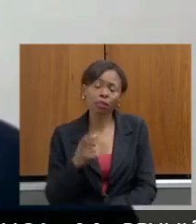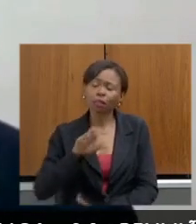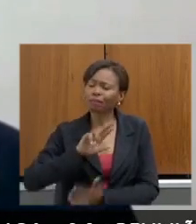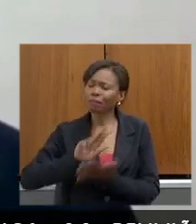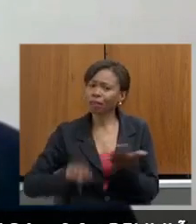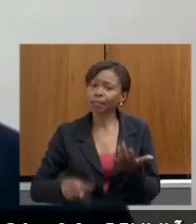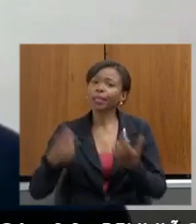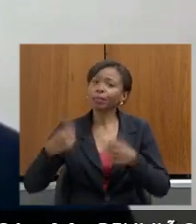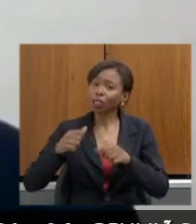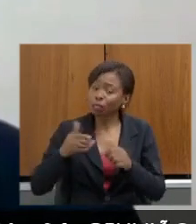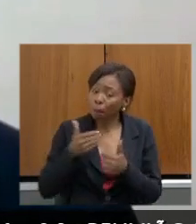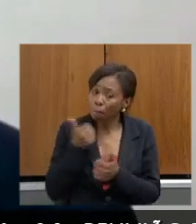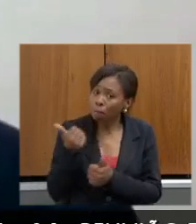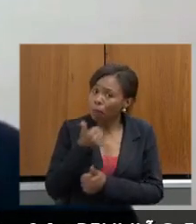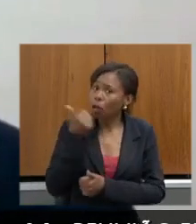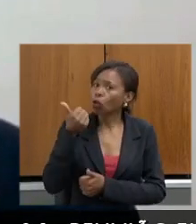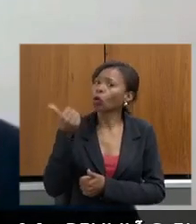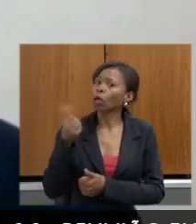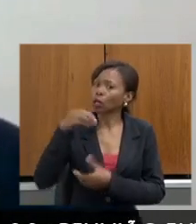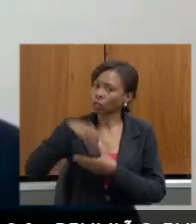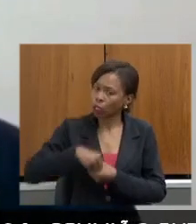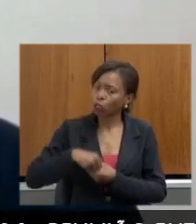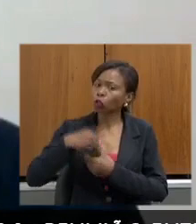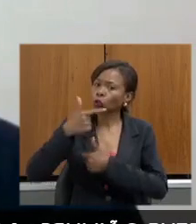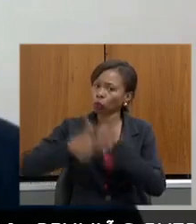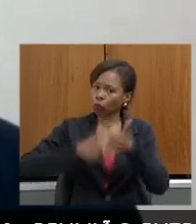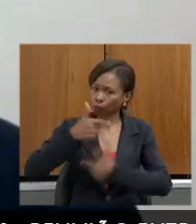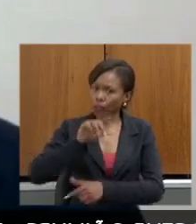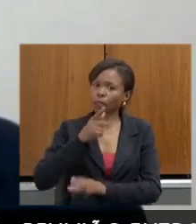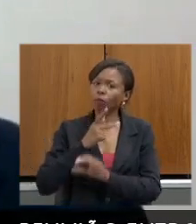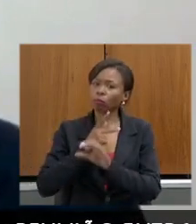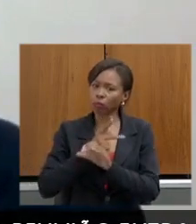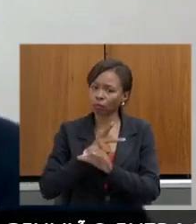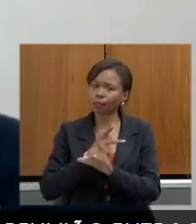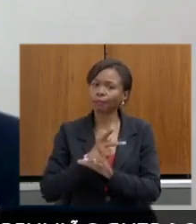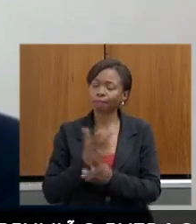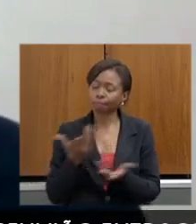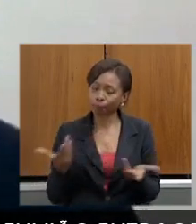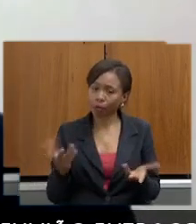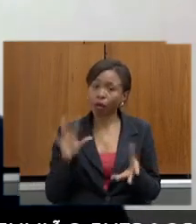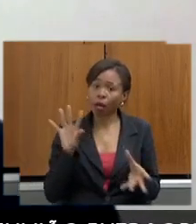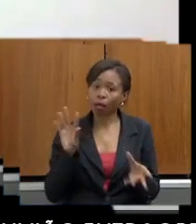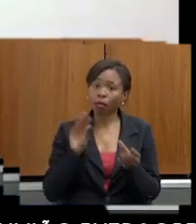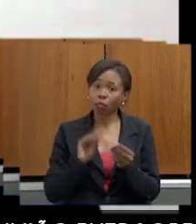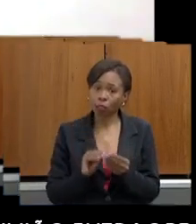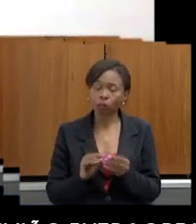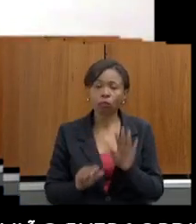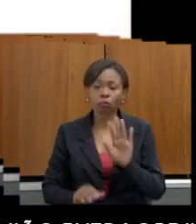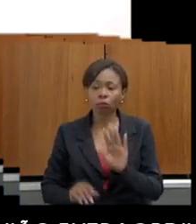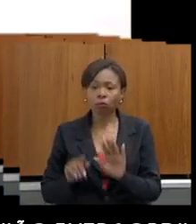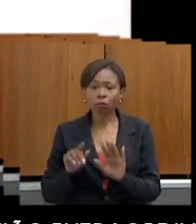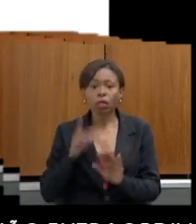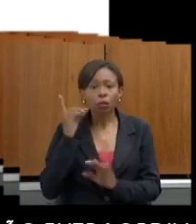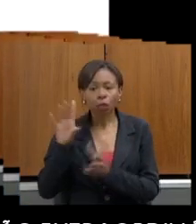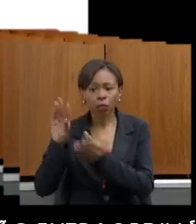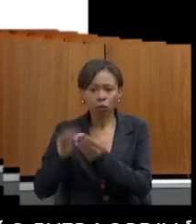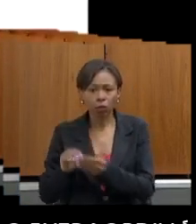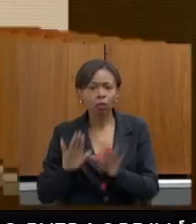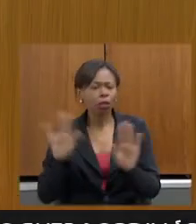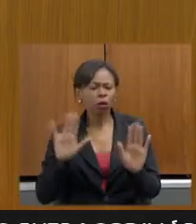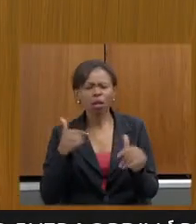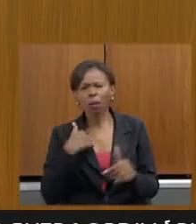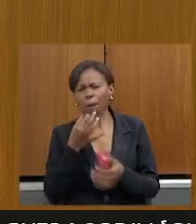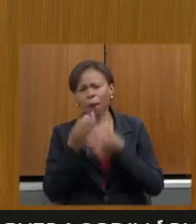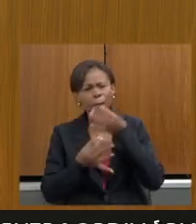nosso o texto de aproveitamento da mão de obra nas então é é isso para concluir deitado não vou nem que ser